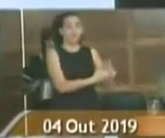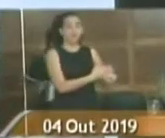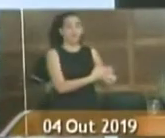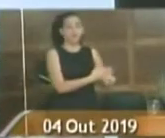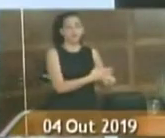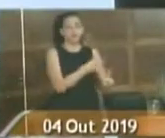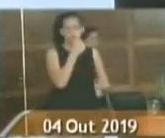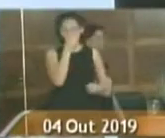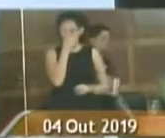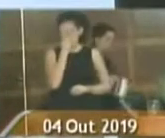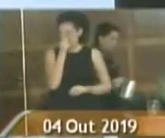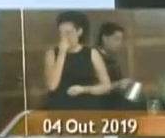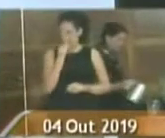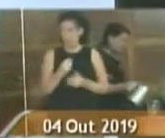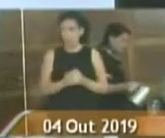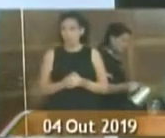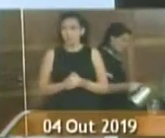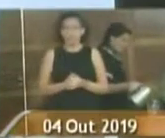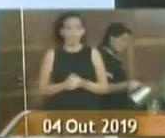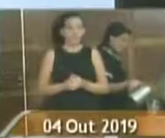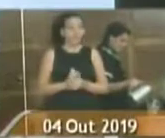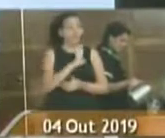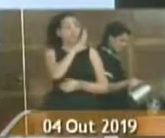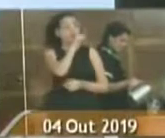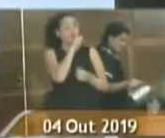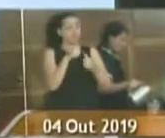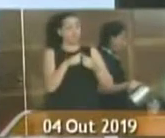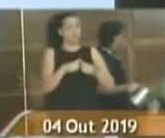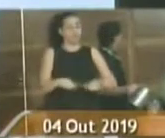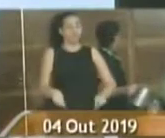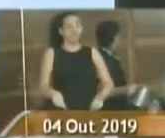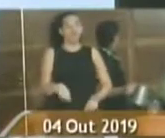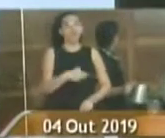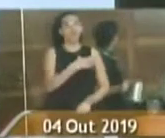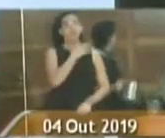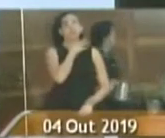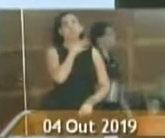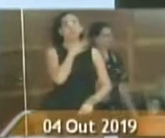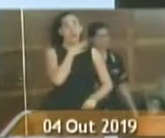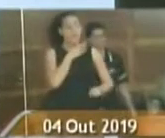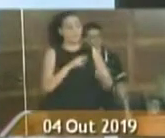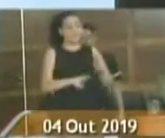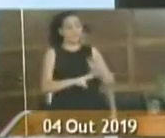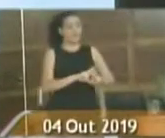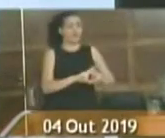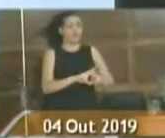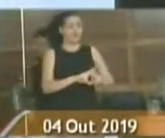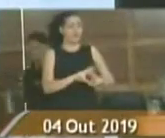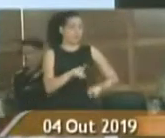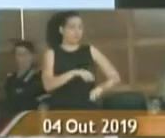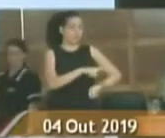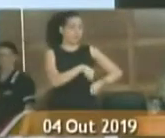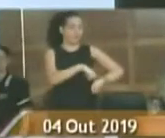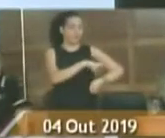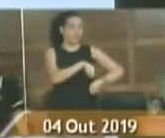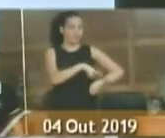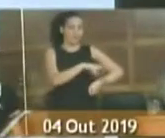Um animal que fica, né, acorrentado por um período